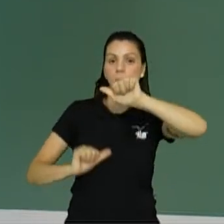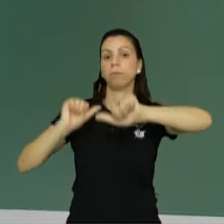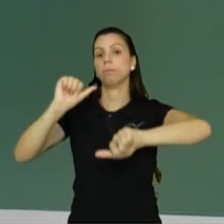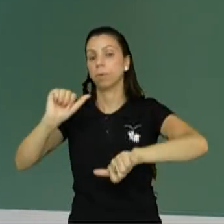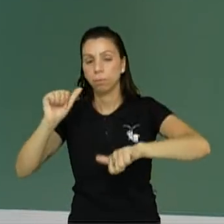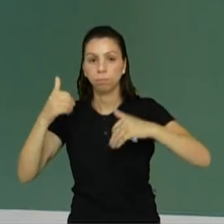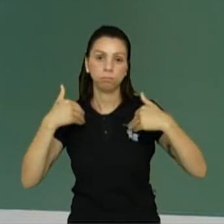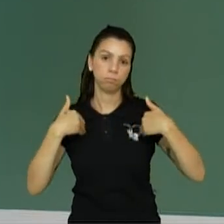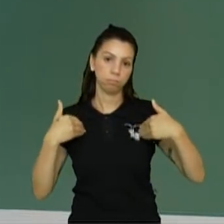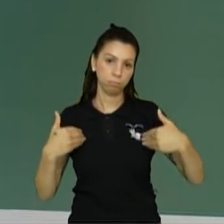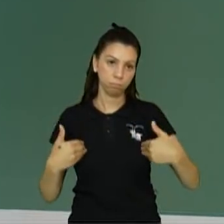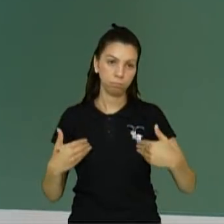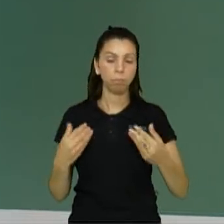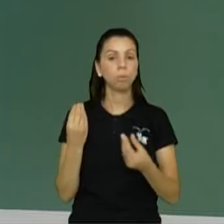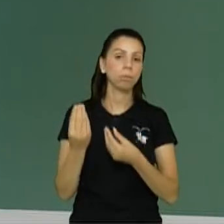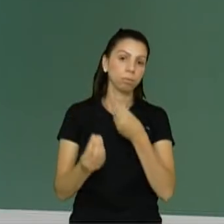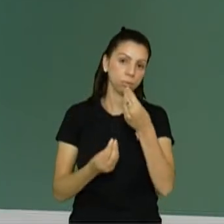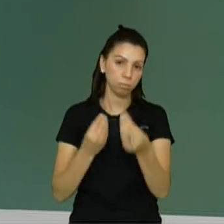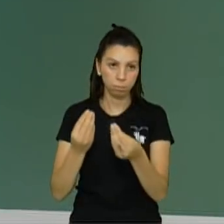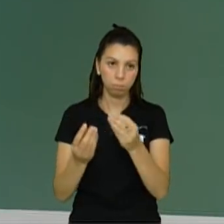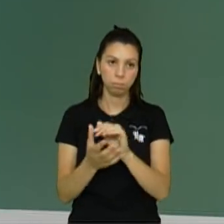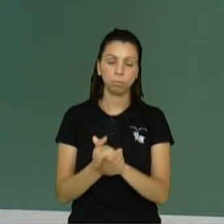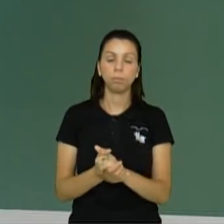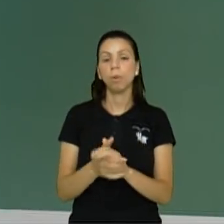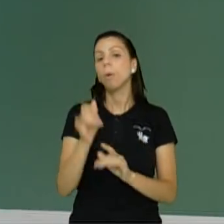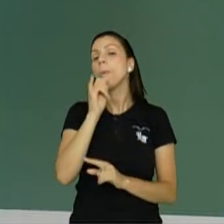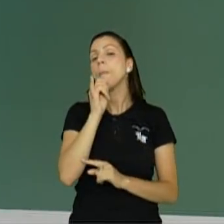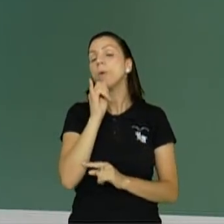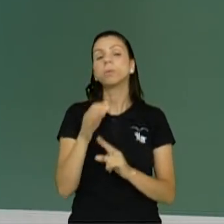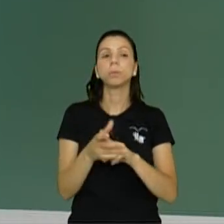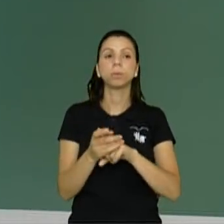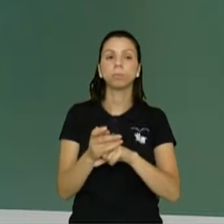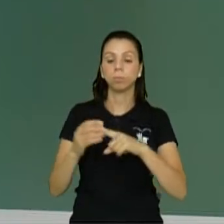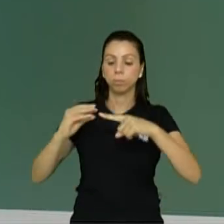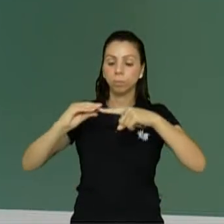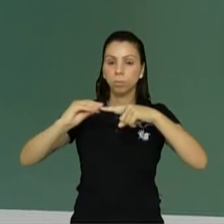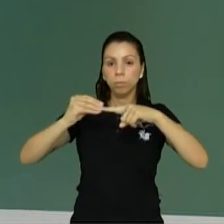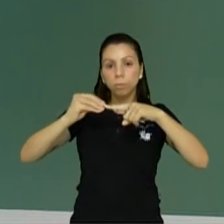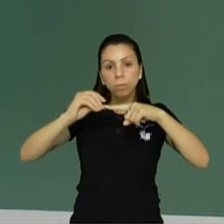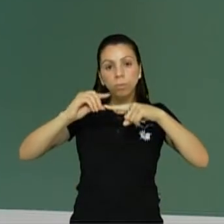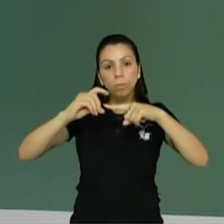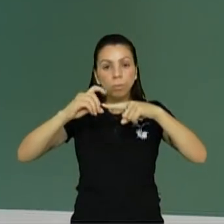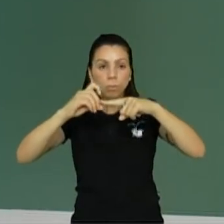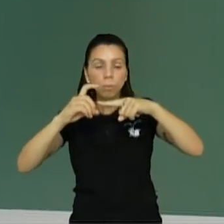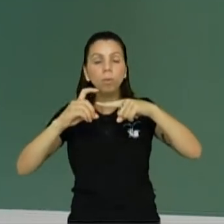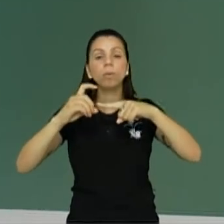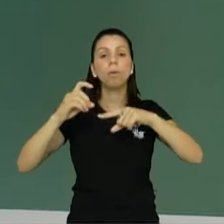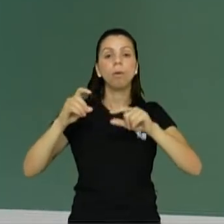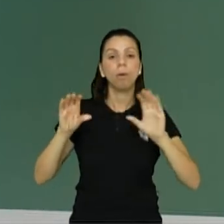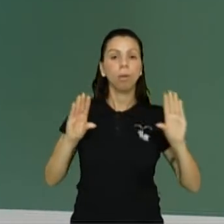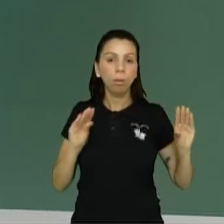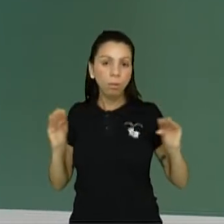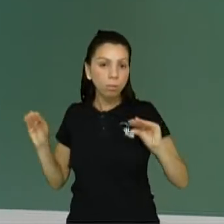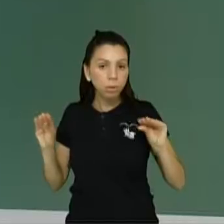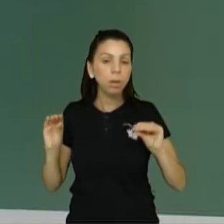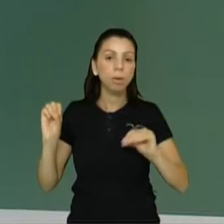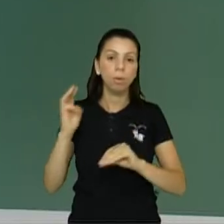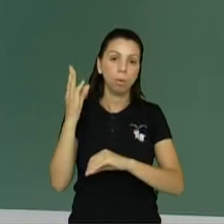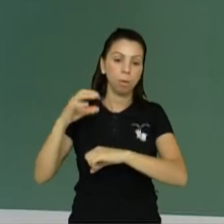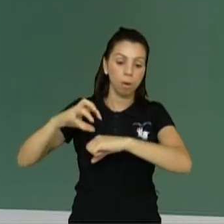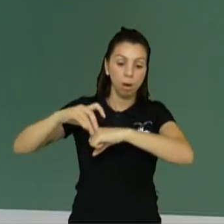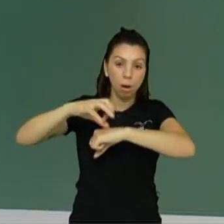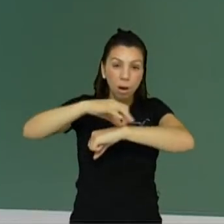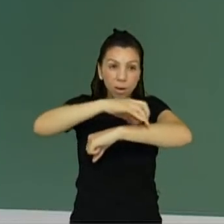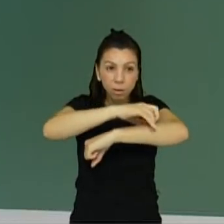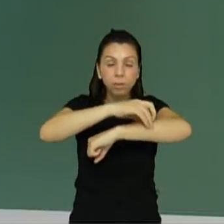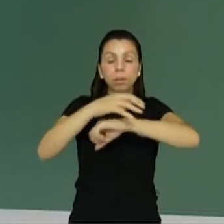do corpo. Como assim? Quando a gente fala de camarões, por exemplo, caranguejos ou aranhas, a cabeça deles